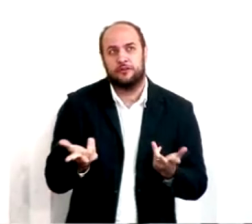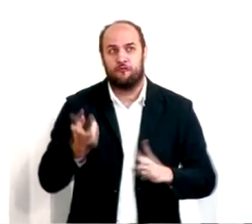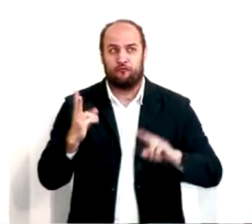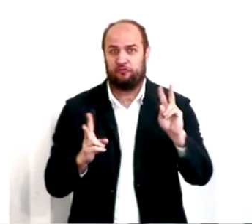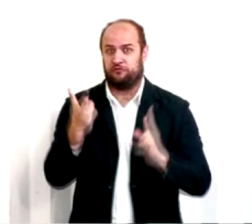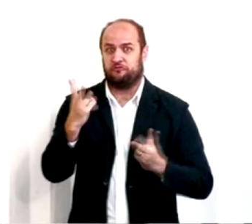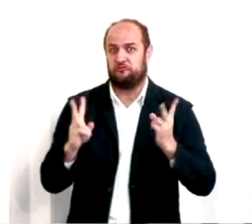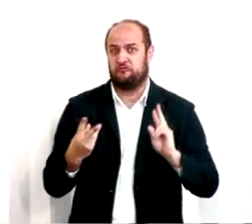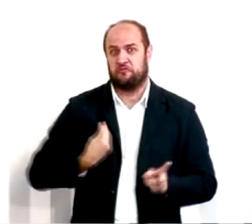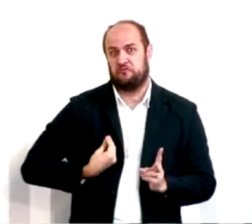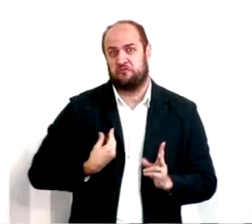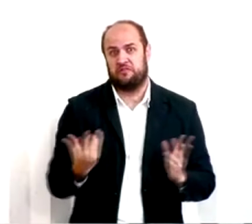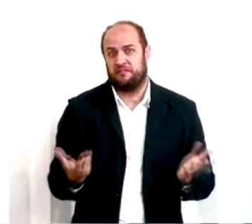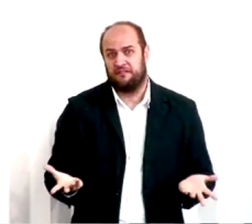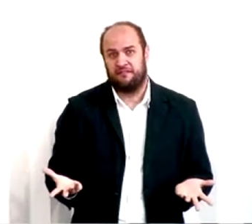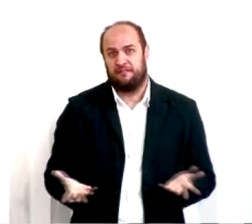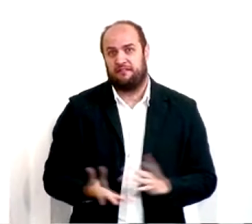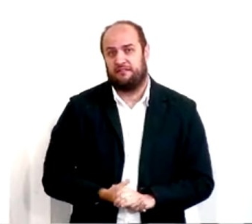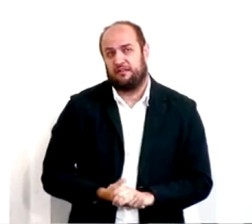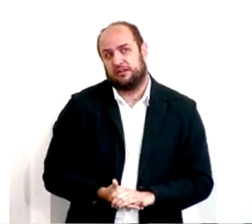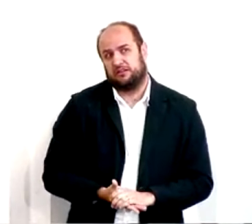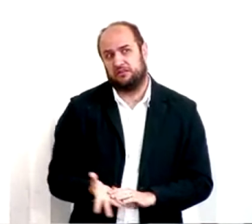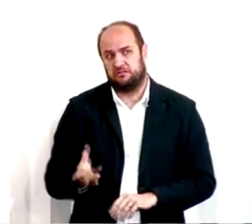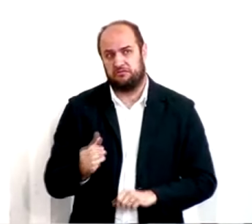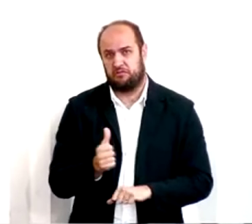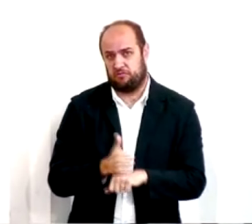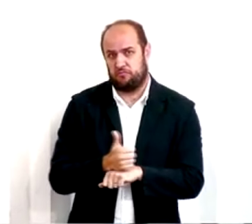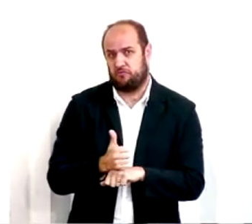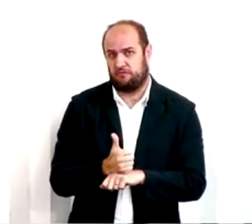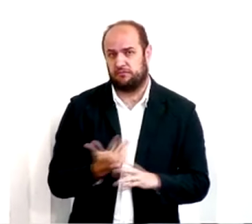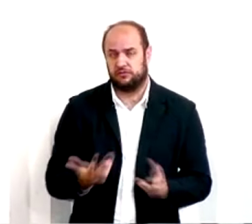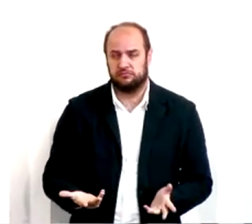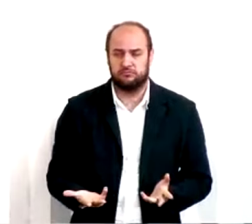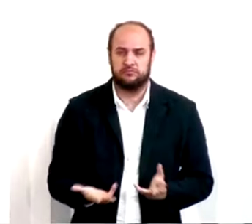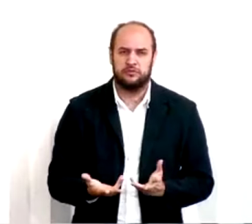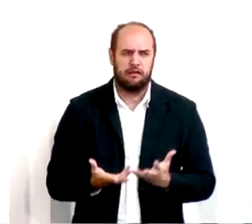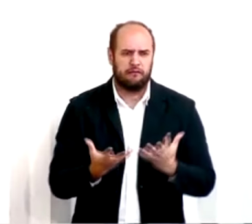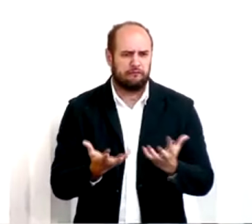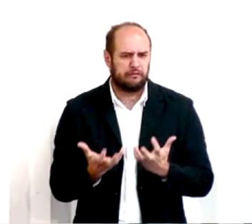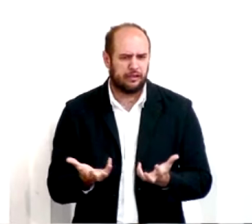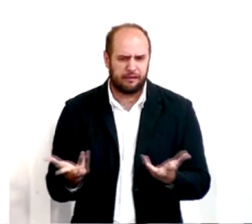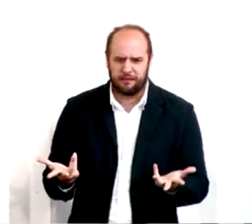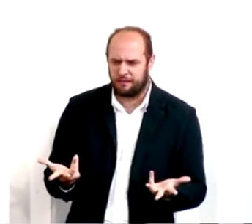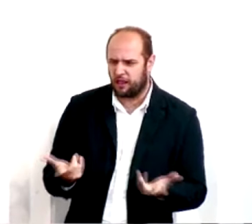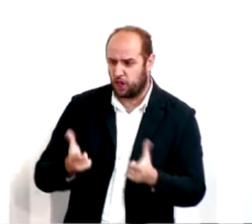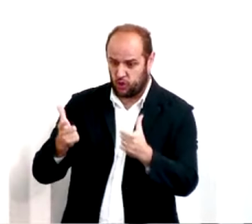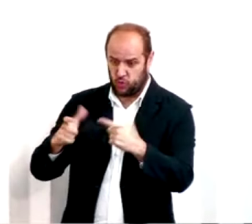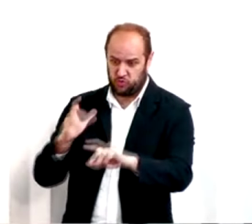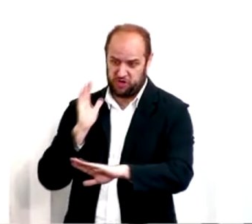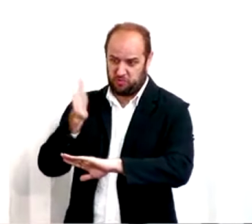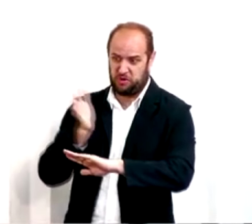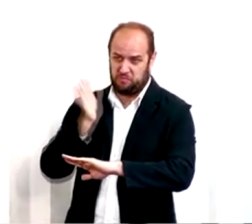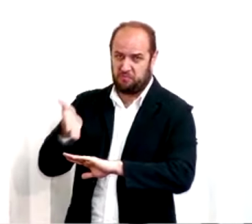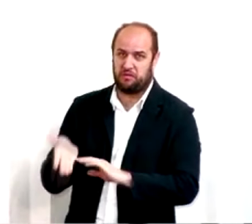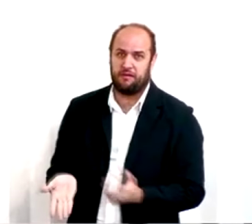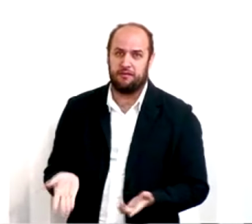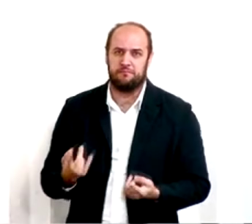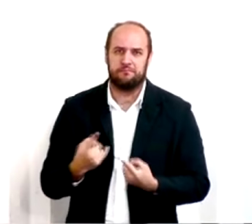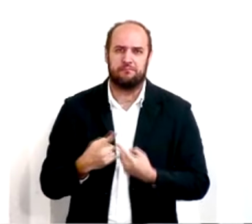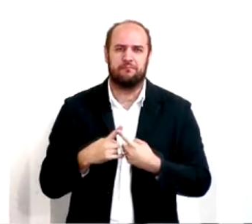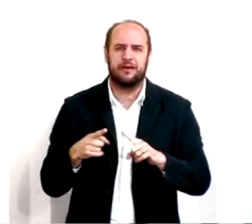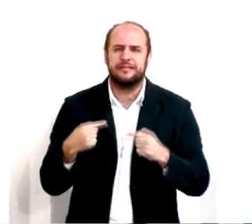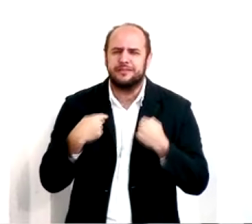vitórias em termos de profissão vai priorizar lugares para você estar